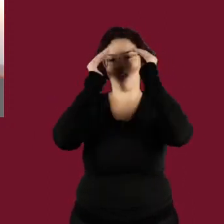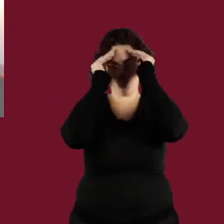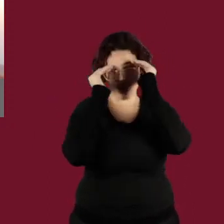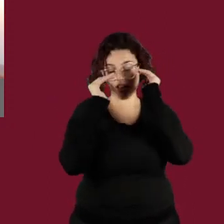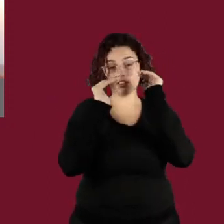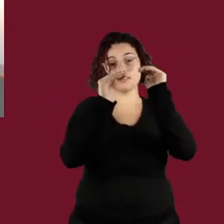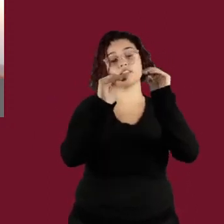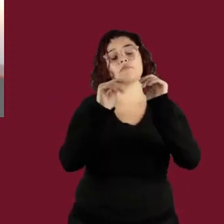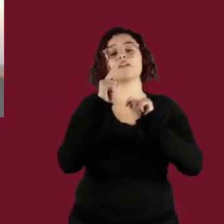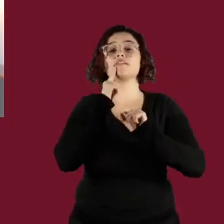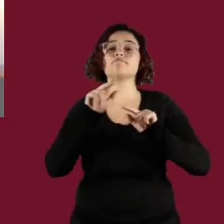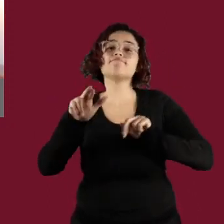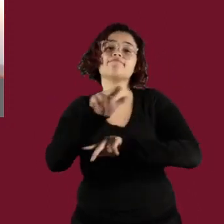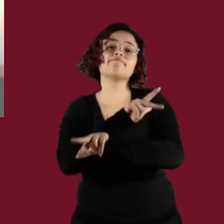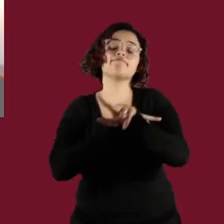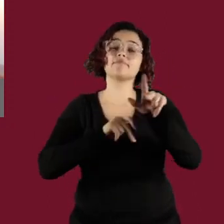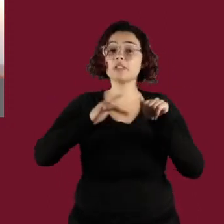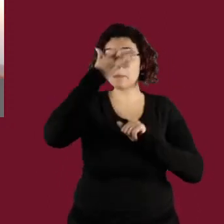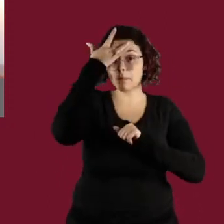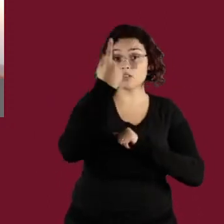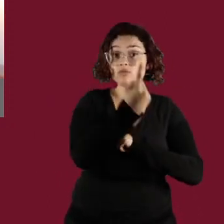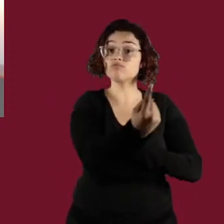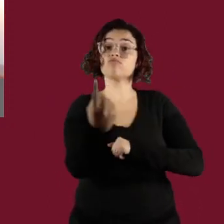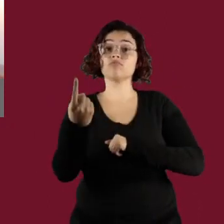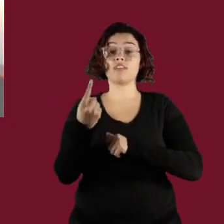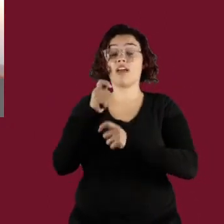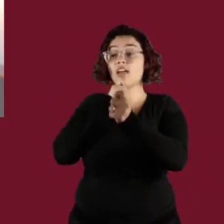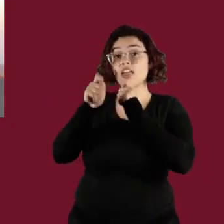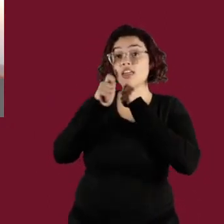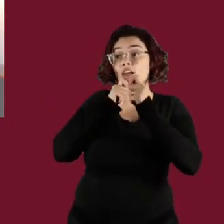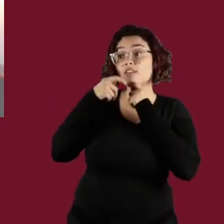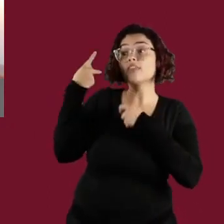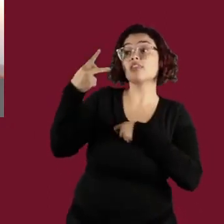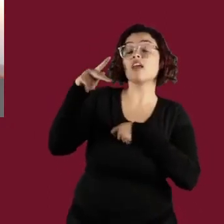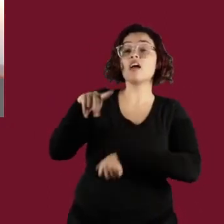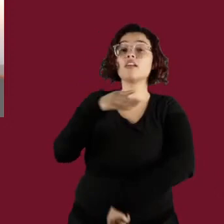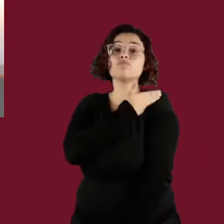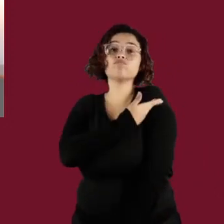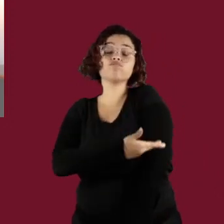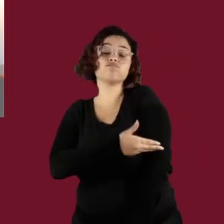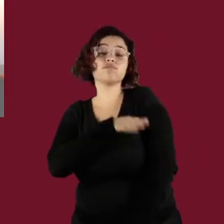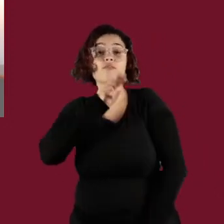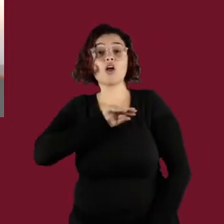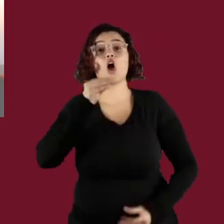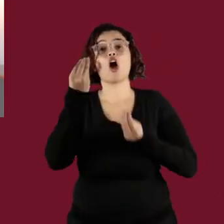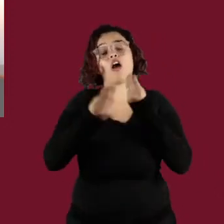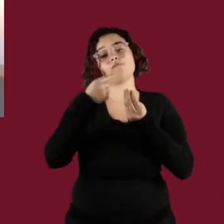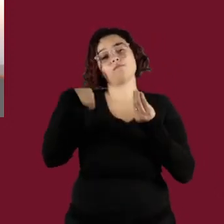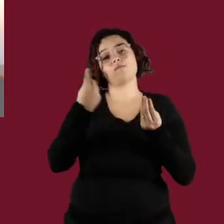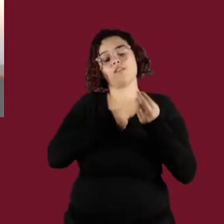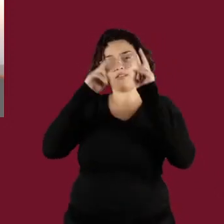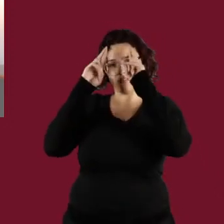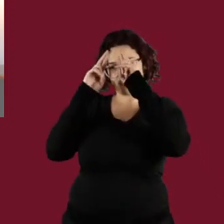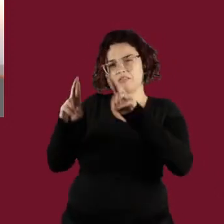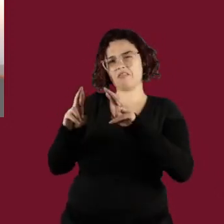das pessoas que nos dão entrevistas. Então, às vezes, até é interessante essa pergunta, porque às vezes tem gente que fala assim, mas tinha um erro de português na página. Aí